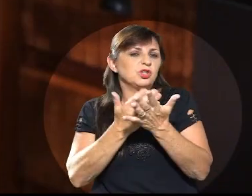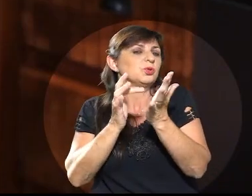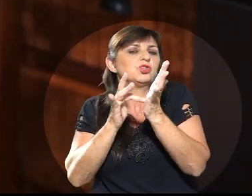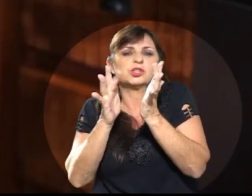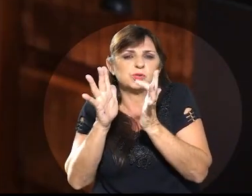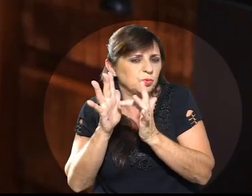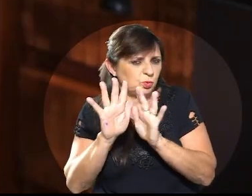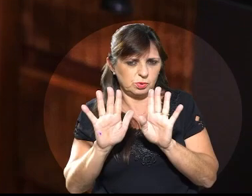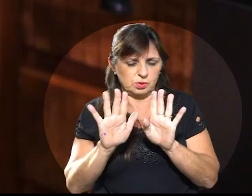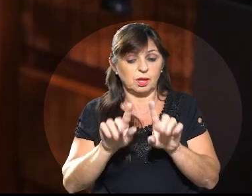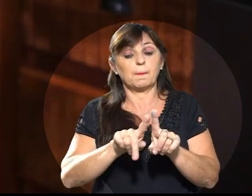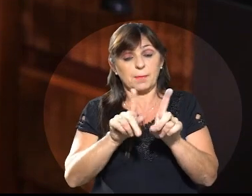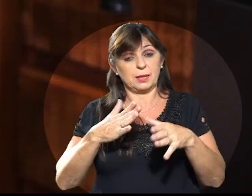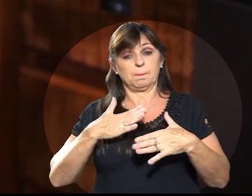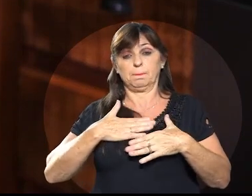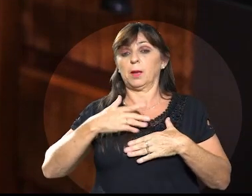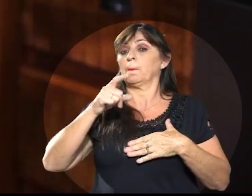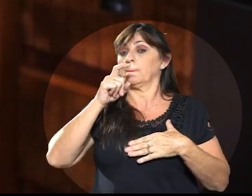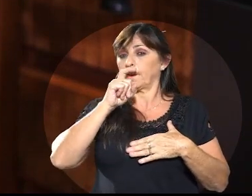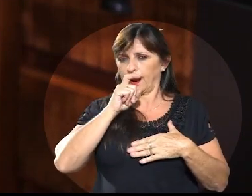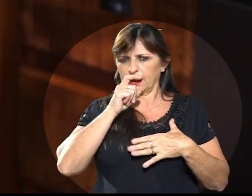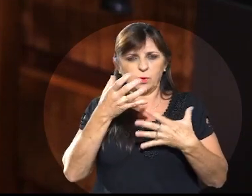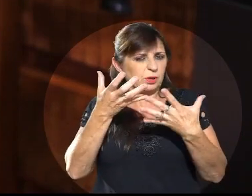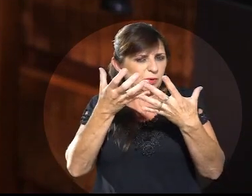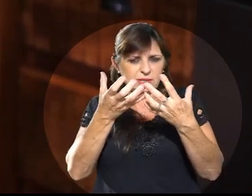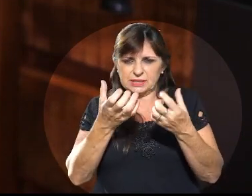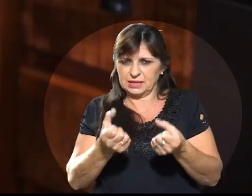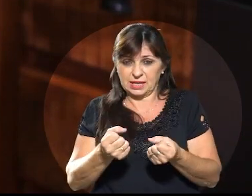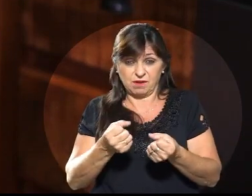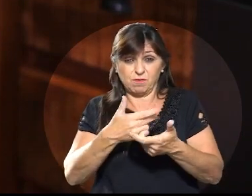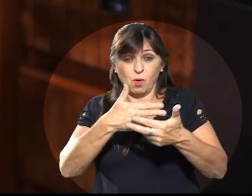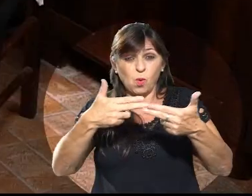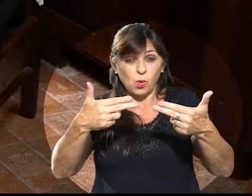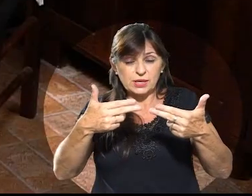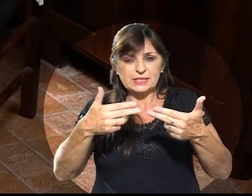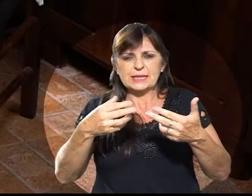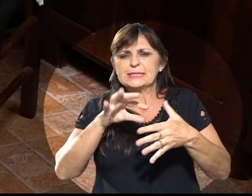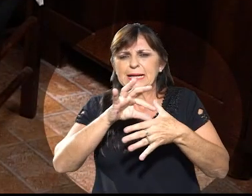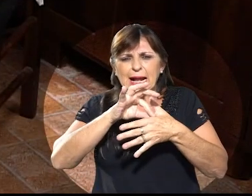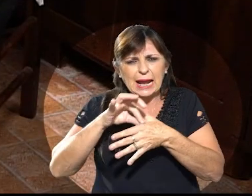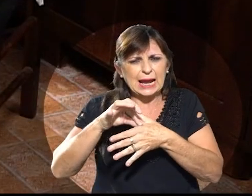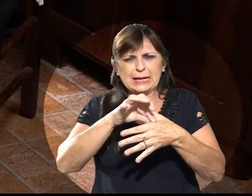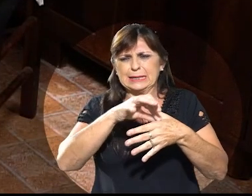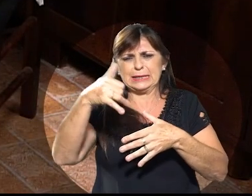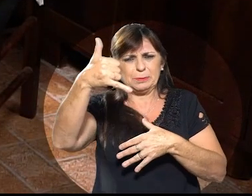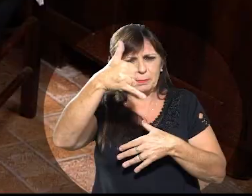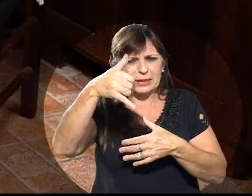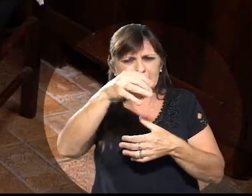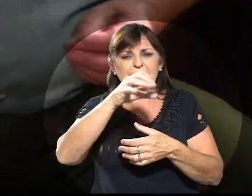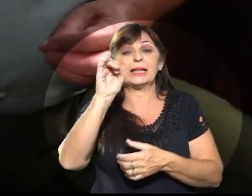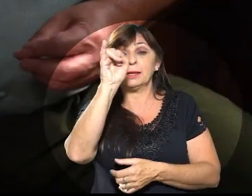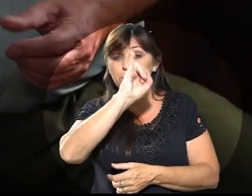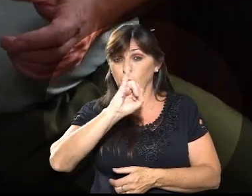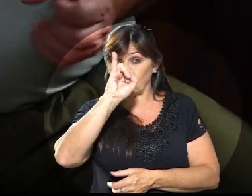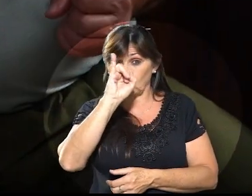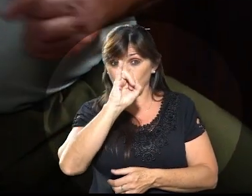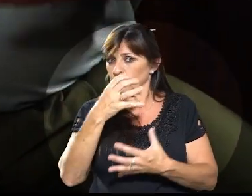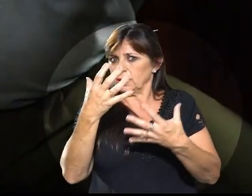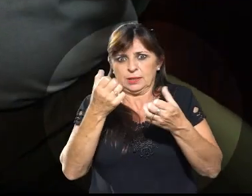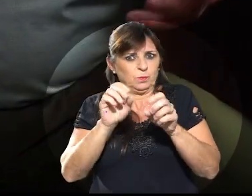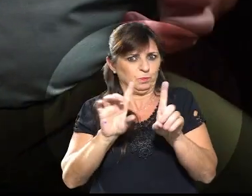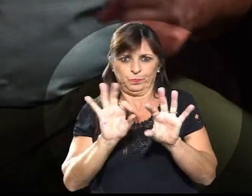Então, em casa, a gente não comia carne de porco. Isso é uma peculiaridade da culinária, né? Tipos de, vamos dizer